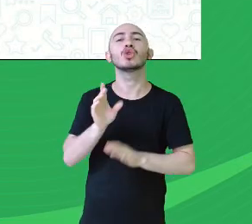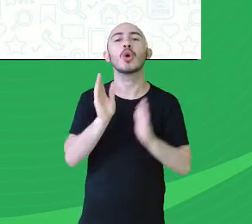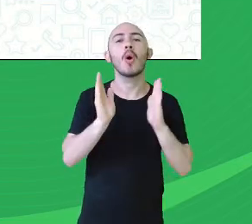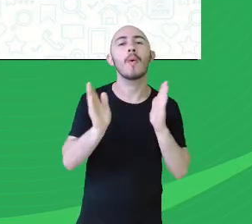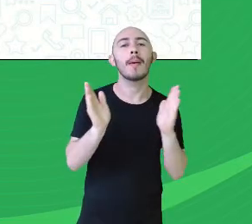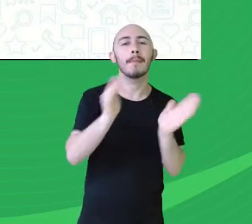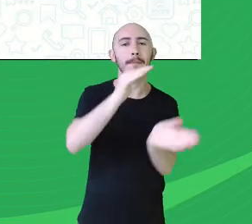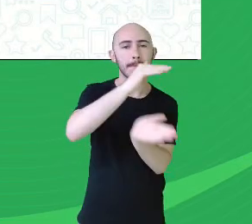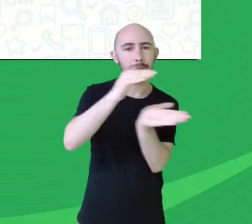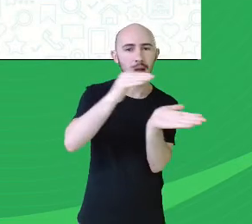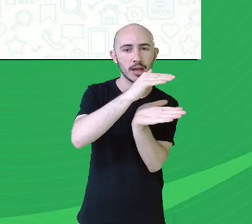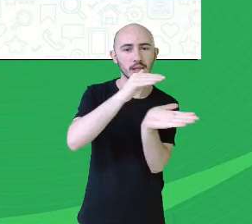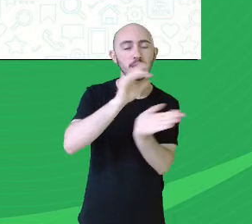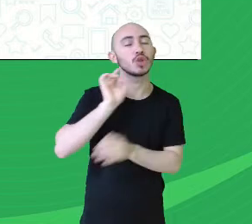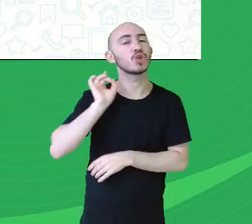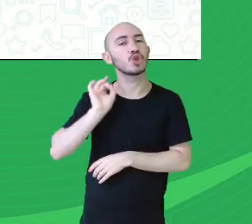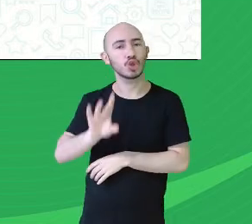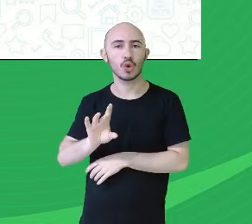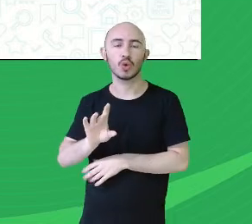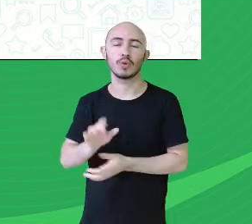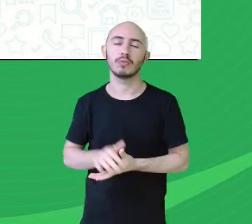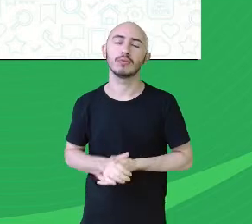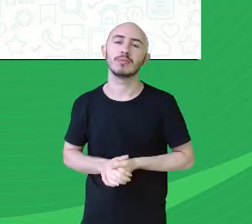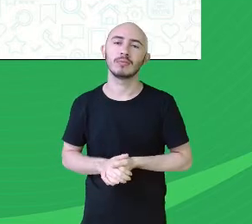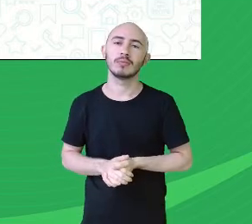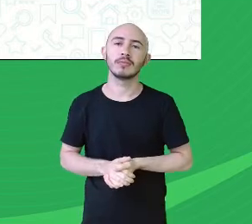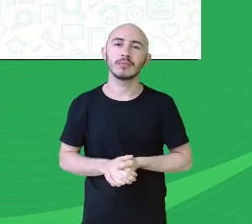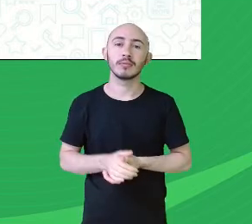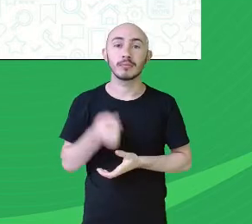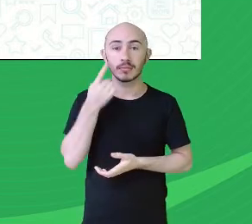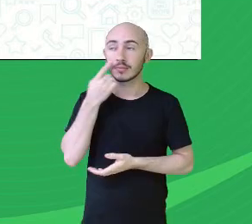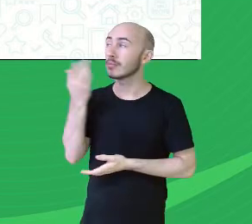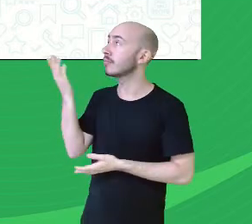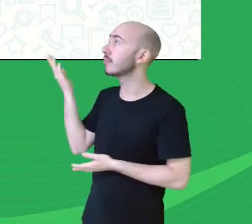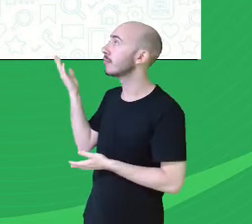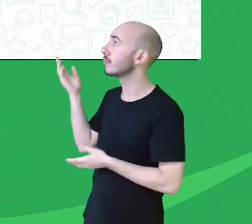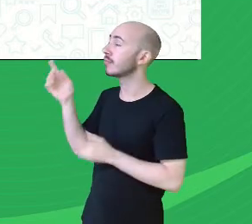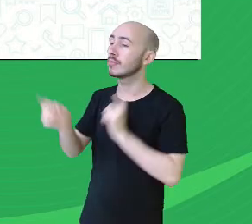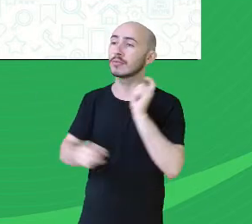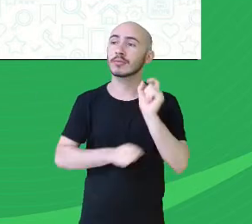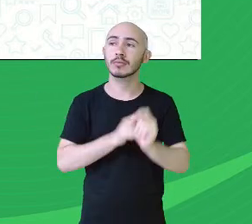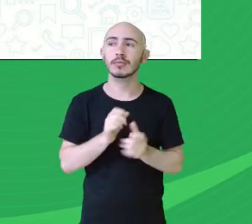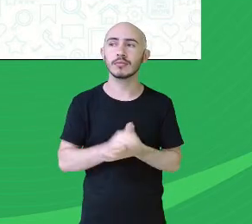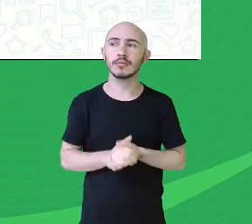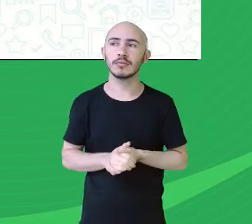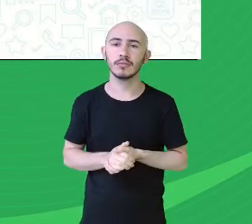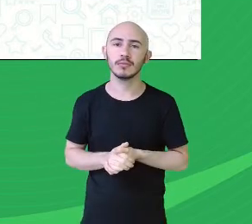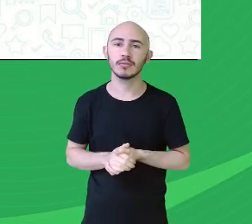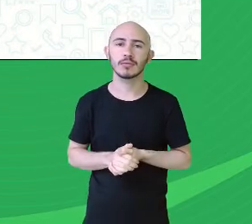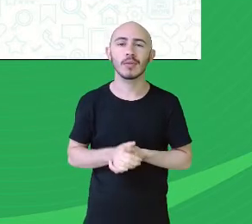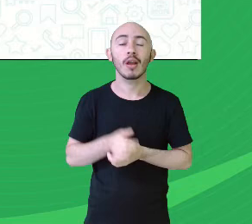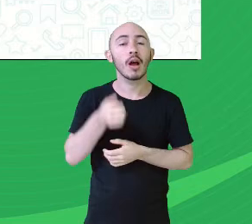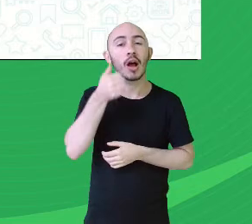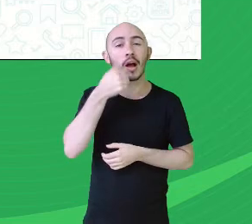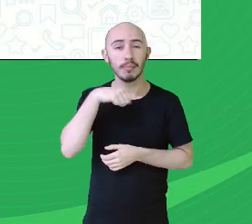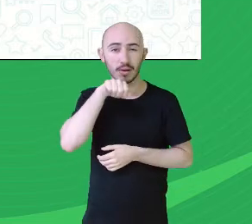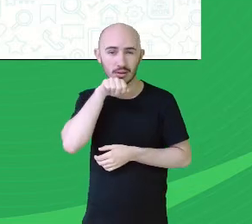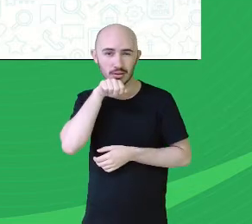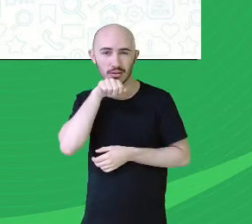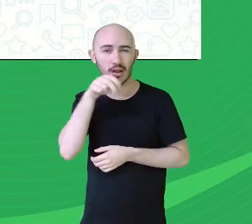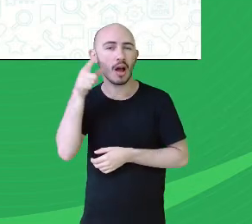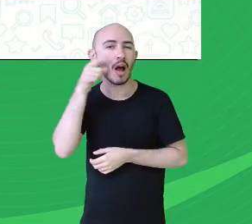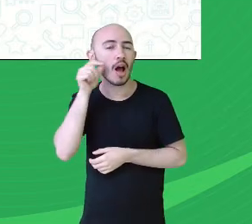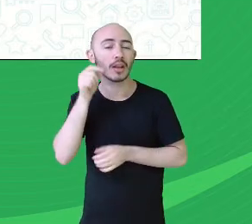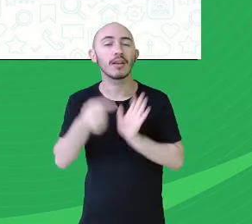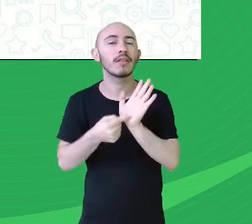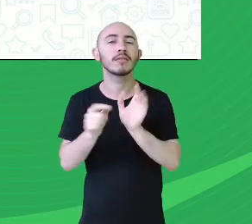um pedaço, uma parte daquele texto. E aí, eu trouxe esse trecho aqui, ó, quando a mamãe rata fala: como te enganas,